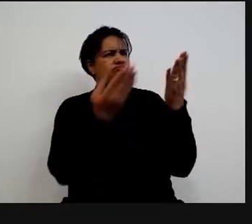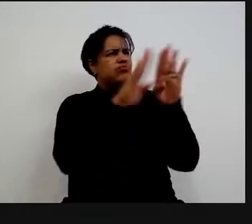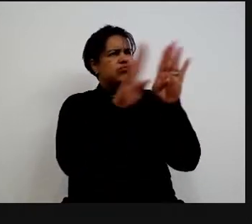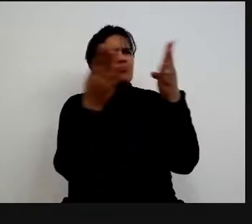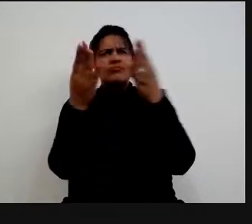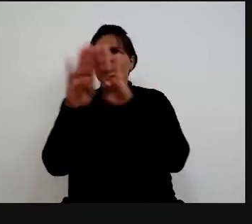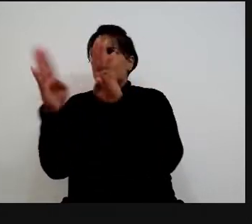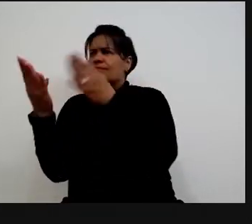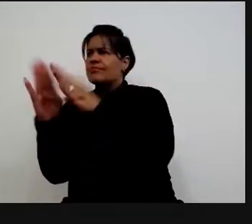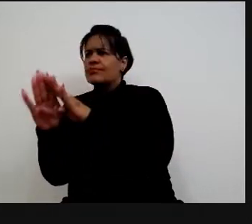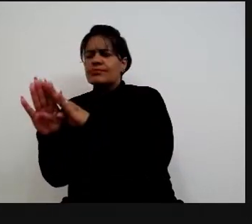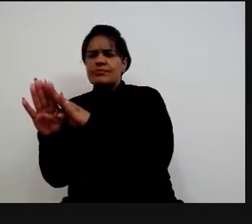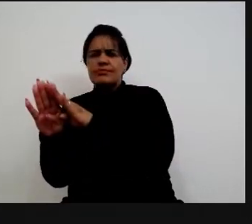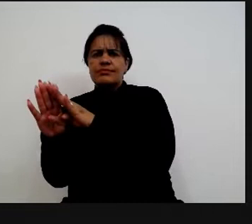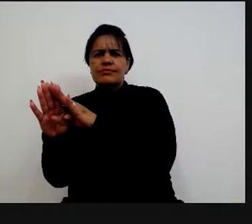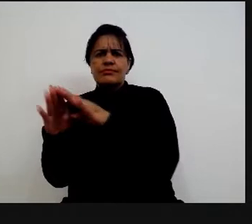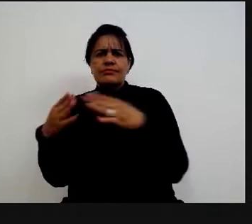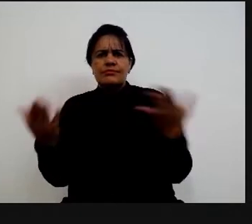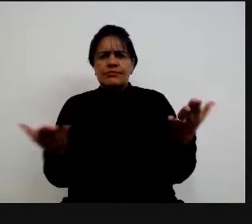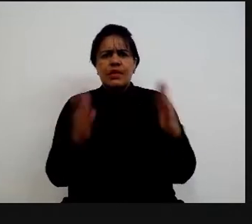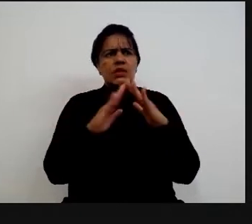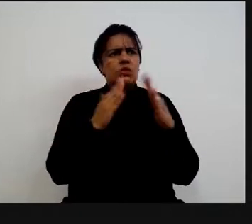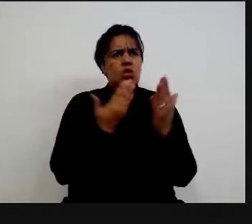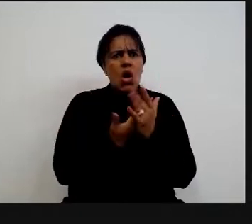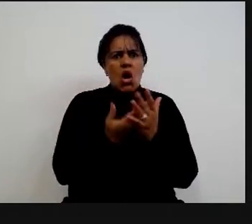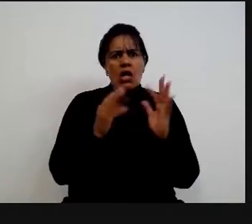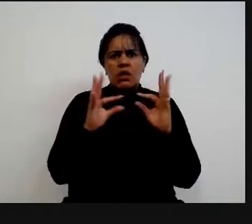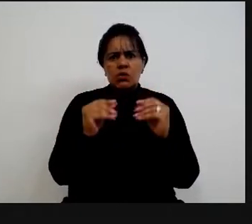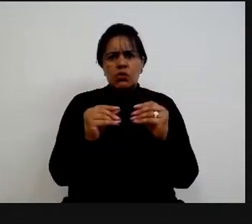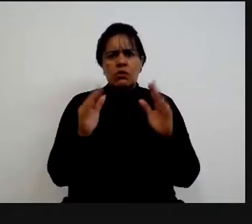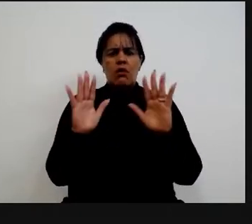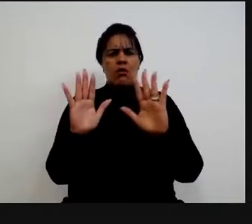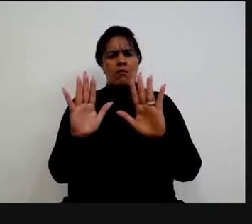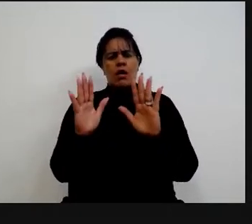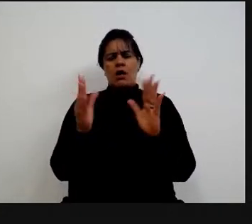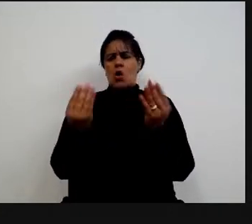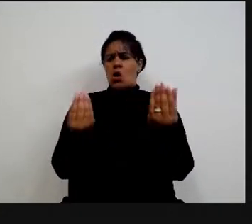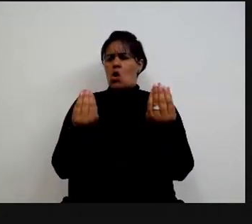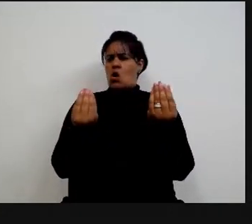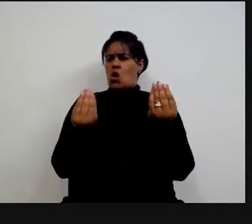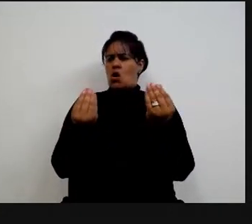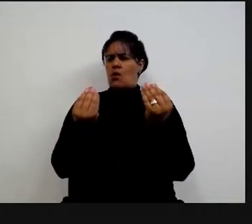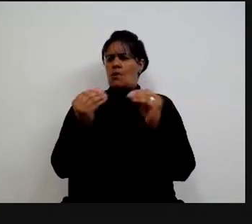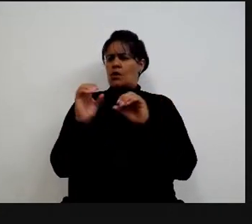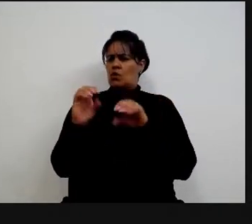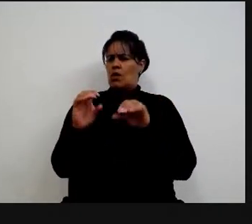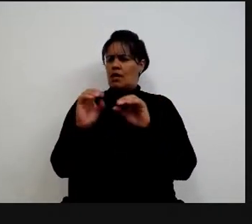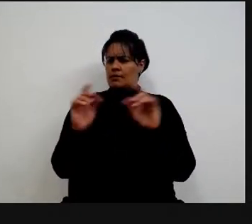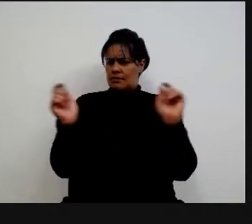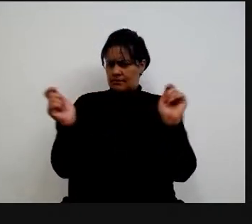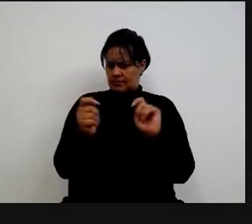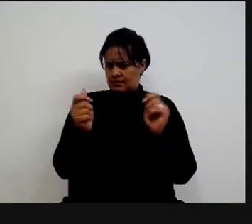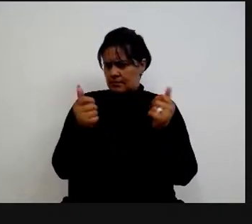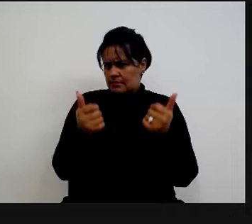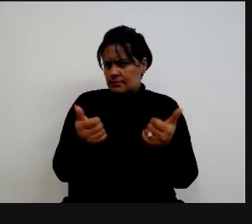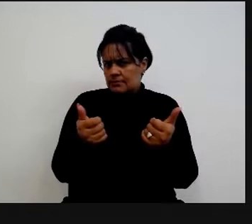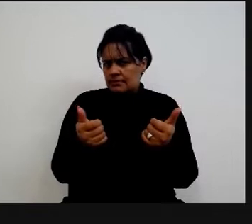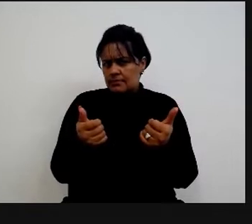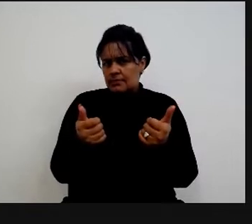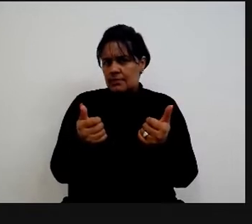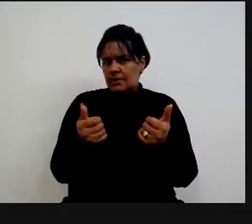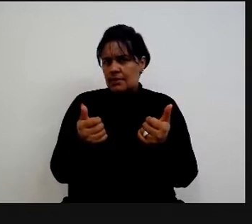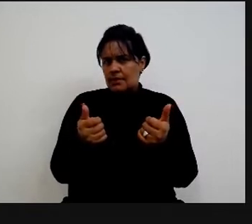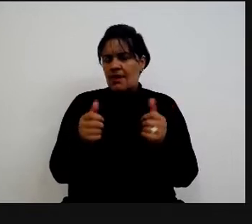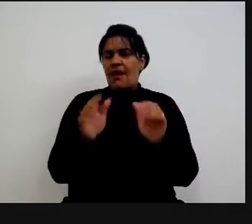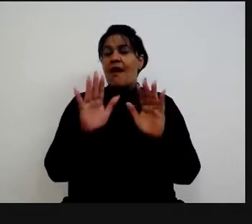algumas escolas, né? Aí pergunta-se, qual é o poder da educação? Experimente não tê-la, para você ver